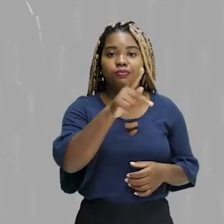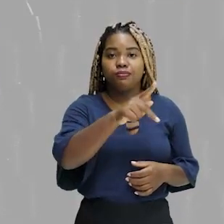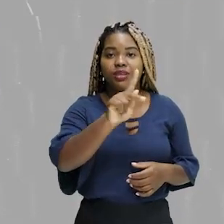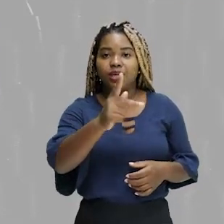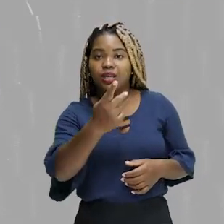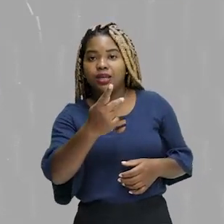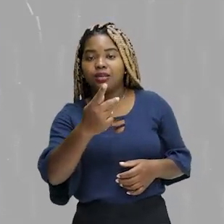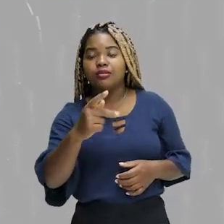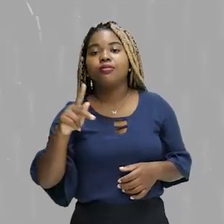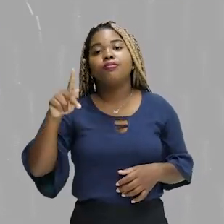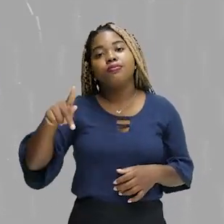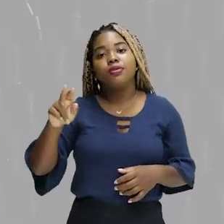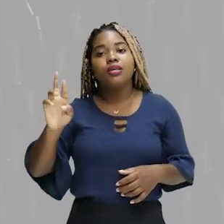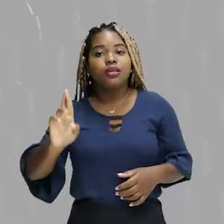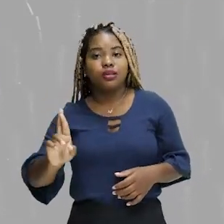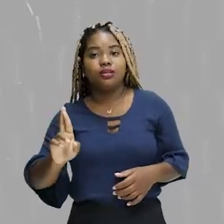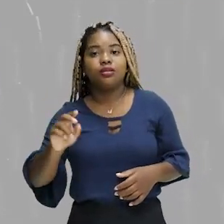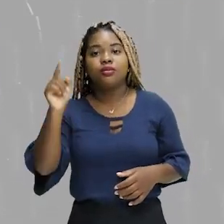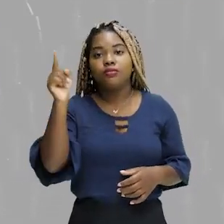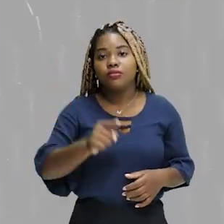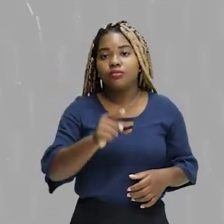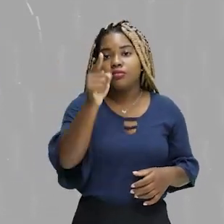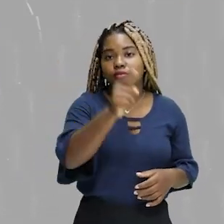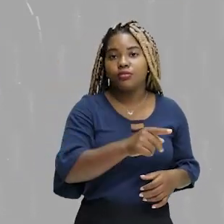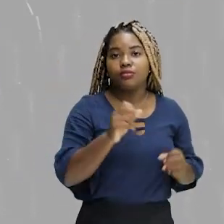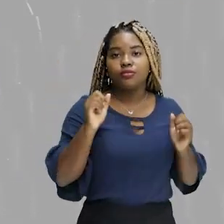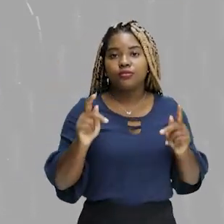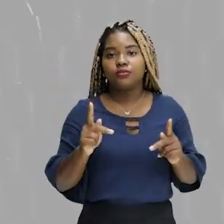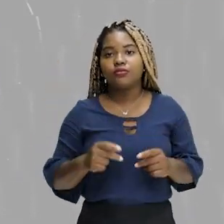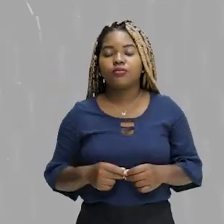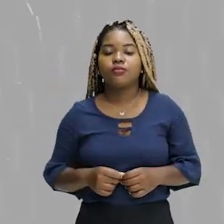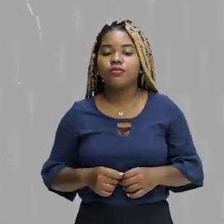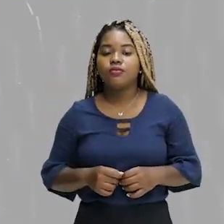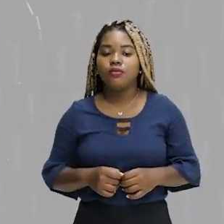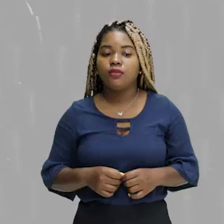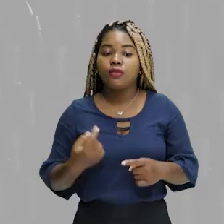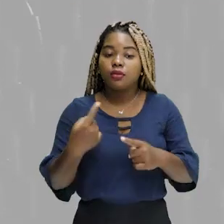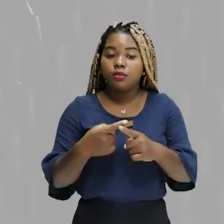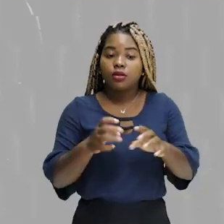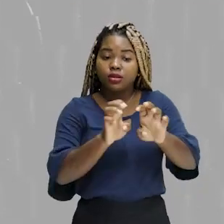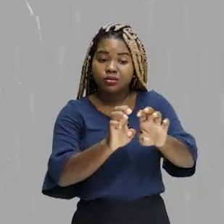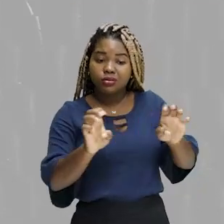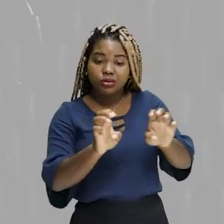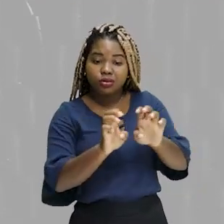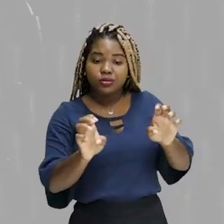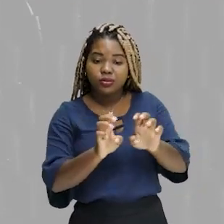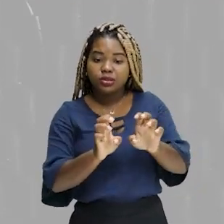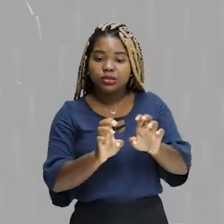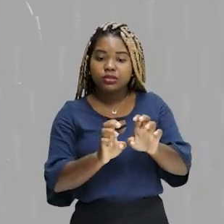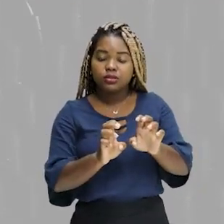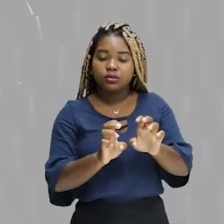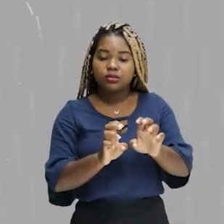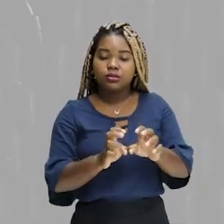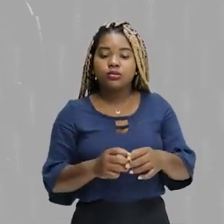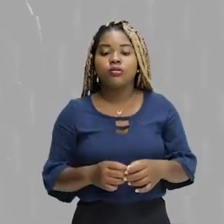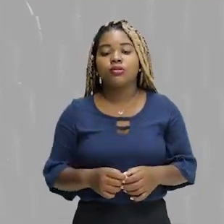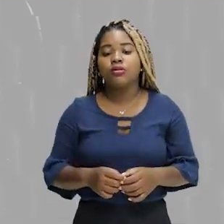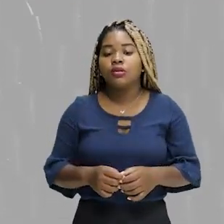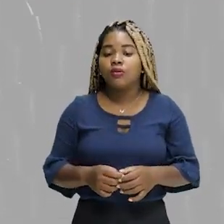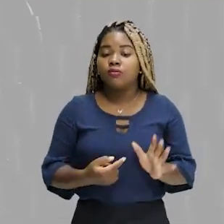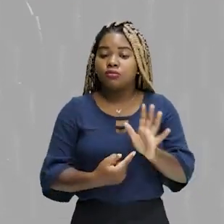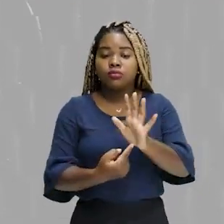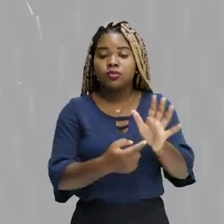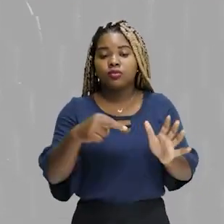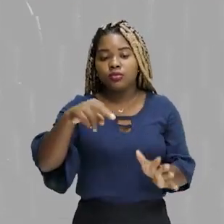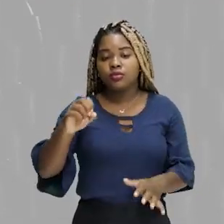cancelar essas substâncias. Até porque na nossa equação problema não aparece o NO2, não aparece, então a gente